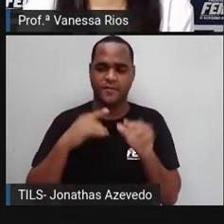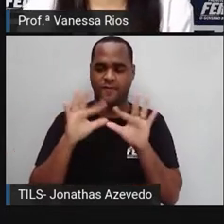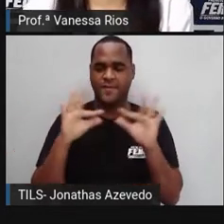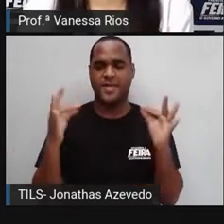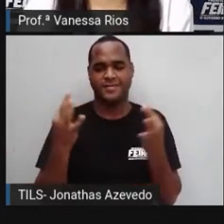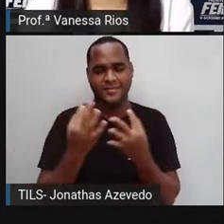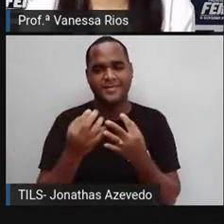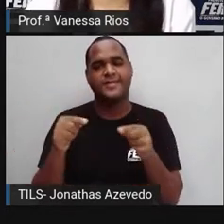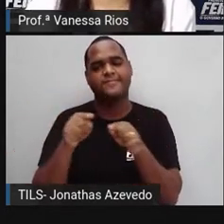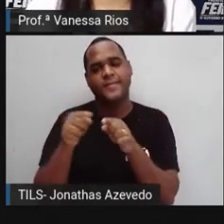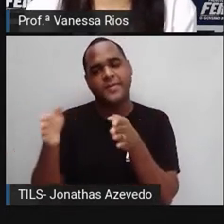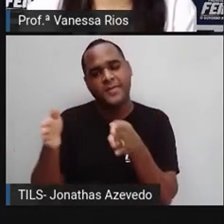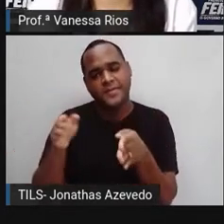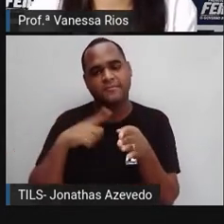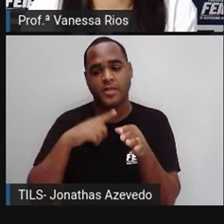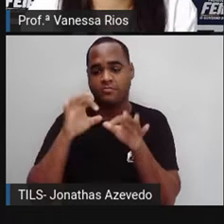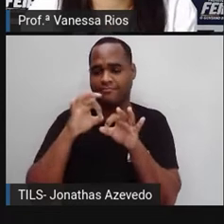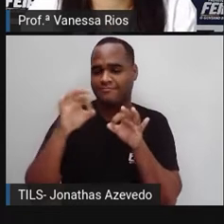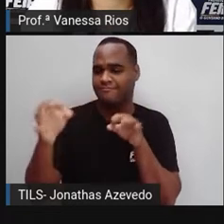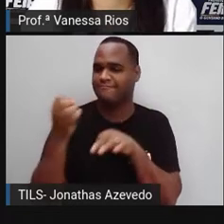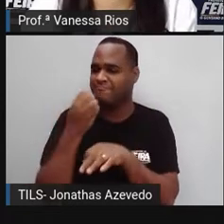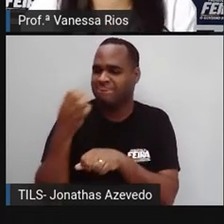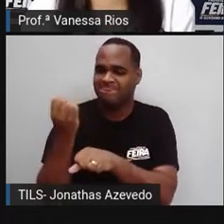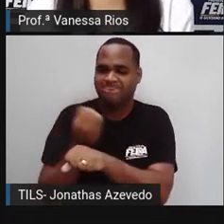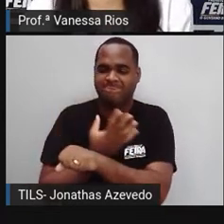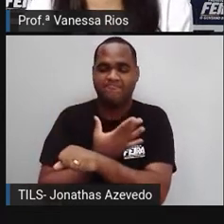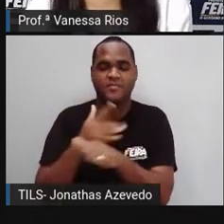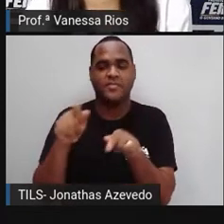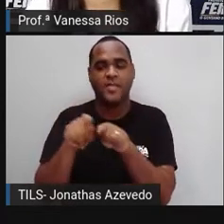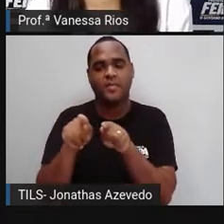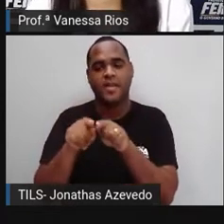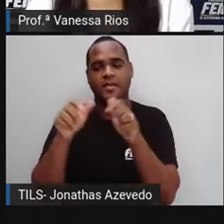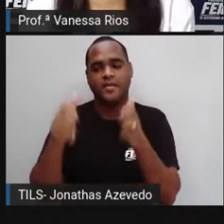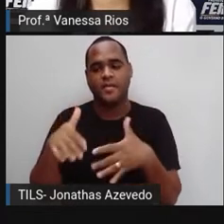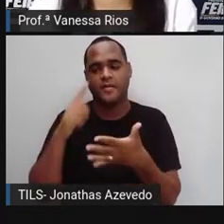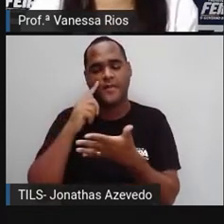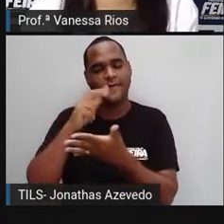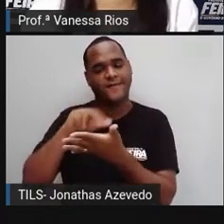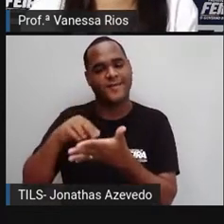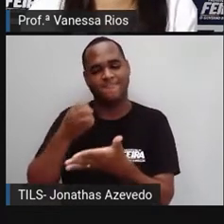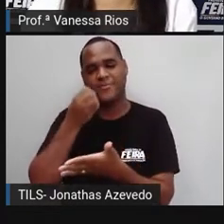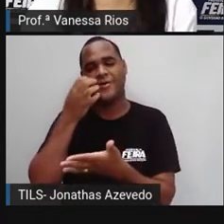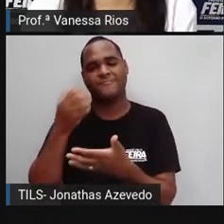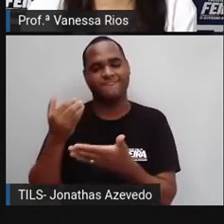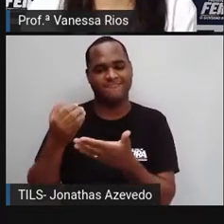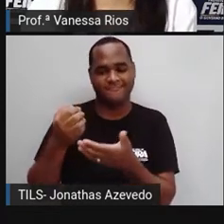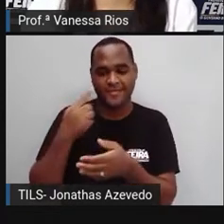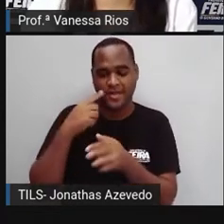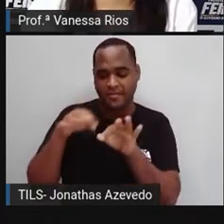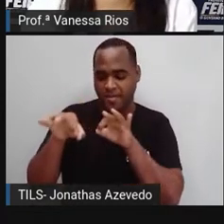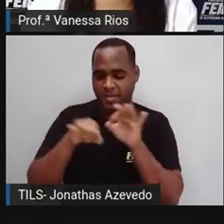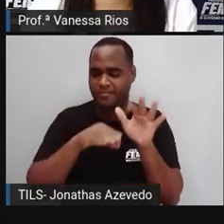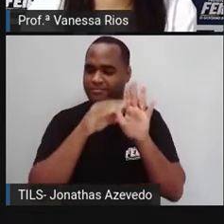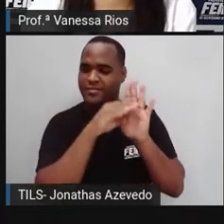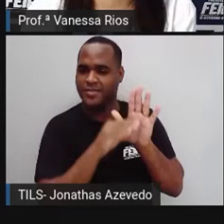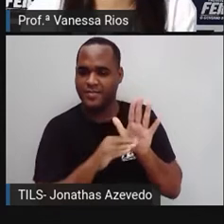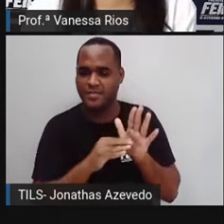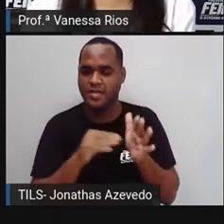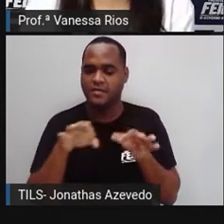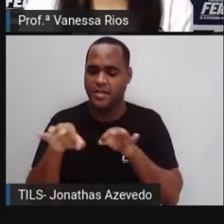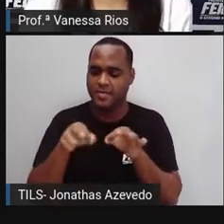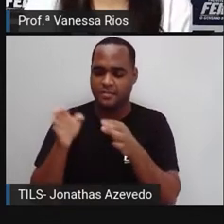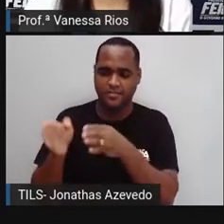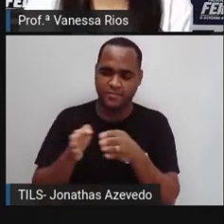descanso permite um distanciamento emocional, além de um momento para lidar com as boas emoções, rever os planos pessoais e